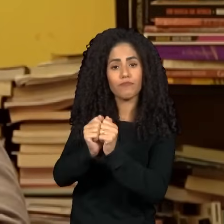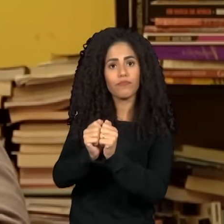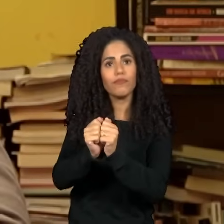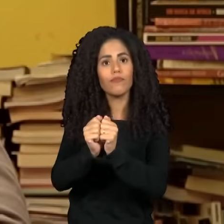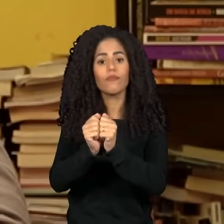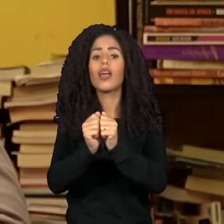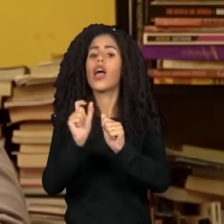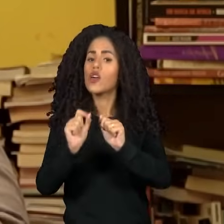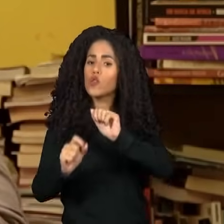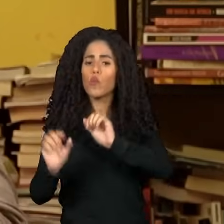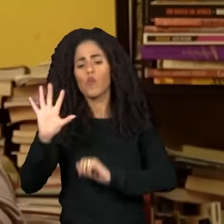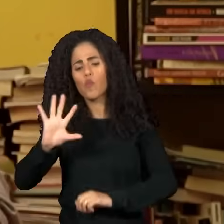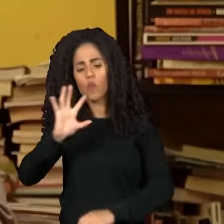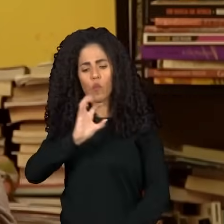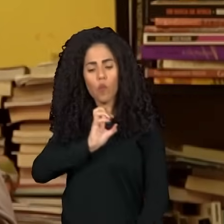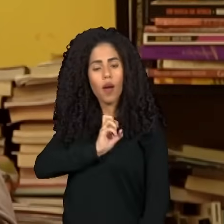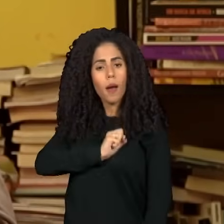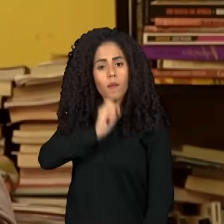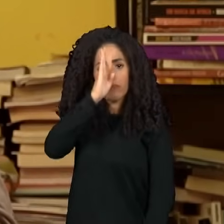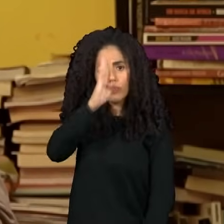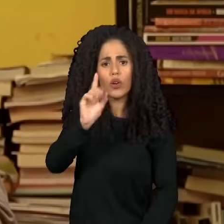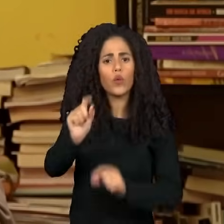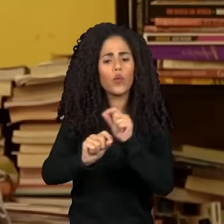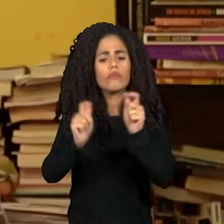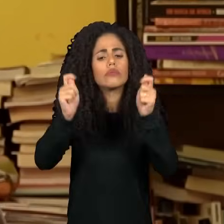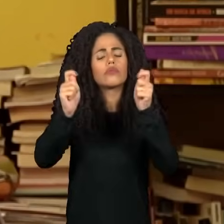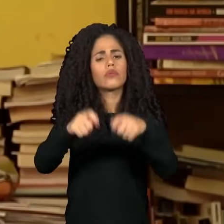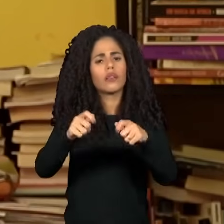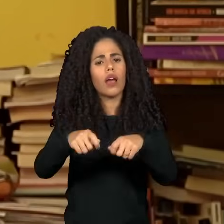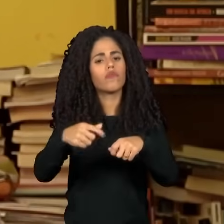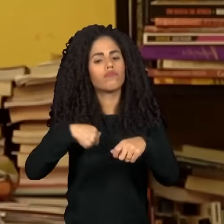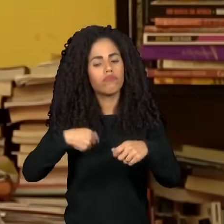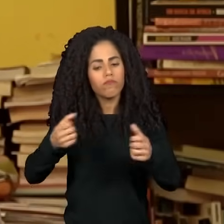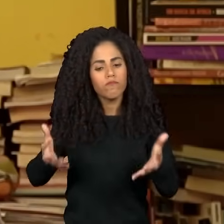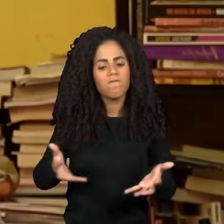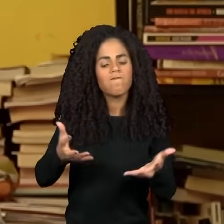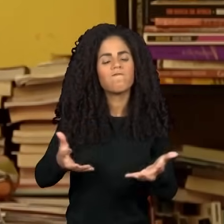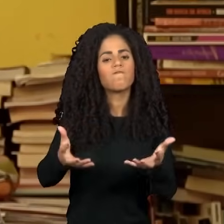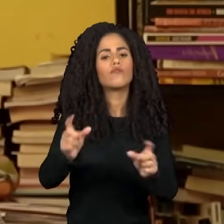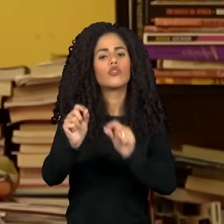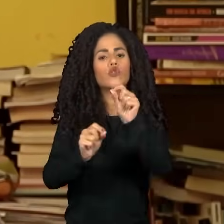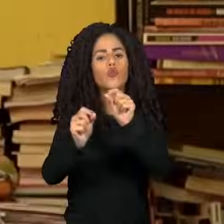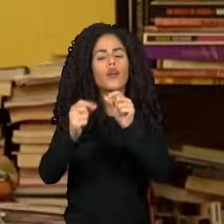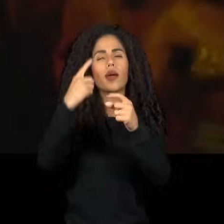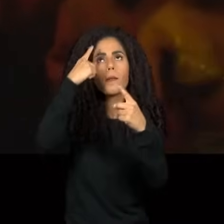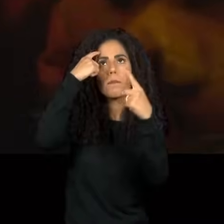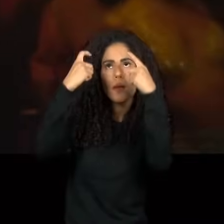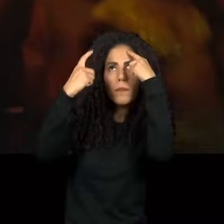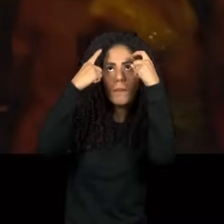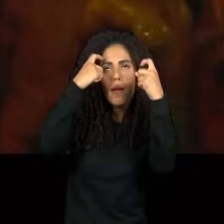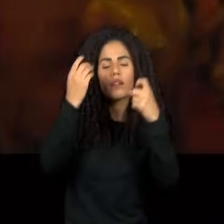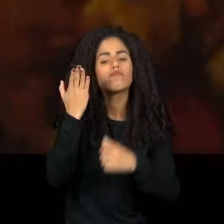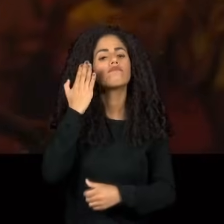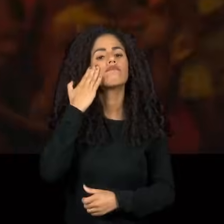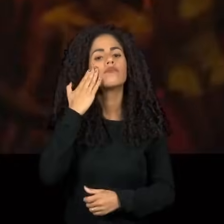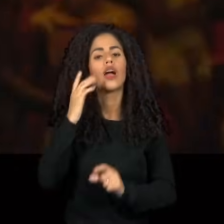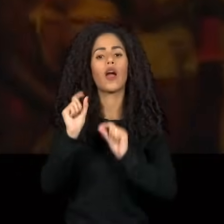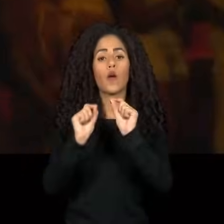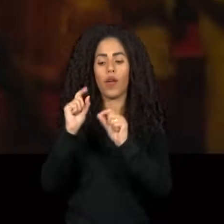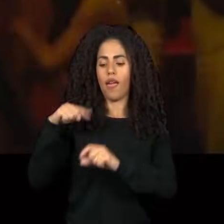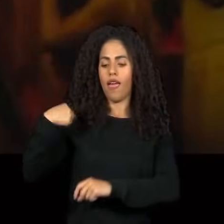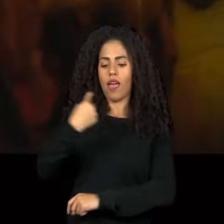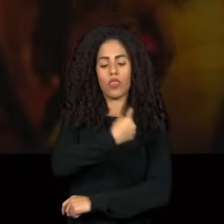afrocentrado, ele traz a possibilidade, ele tem uma potência criativa para que as